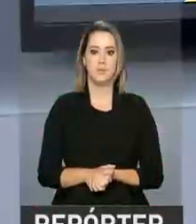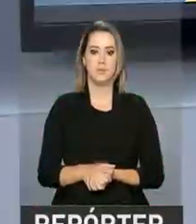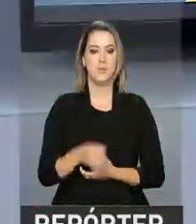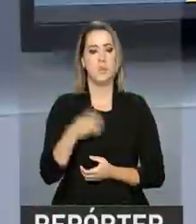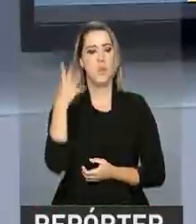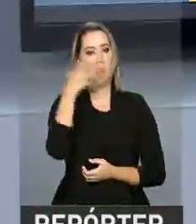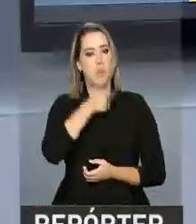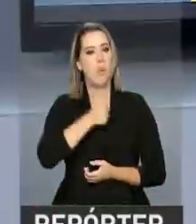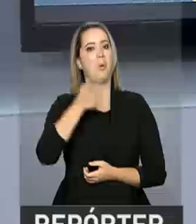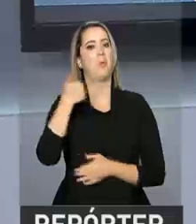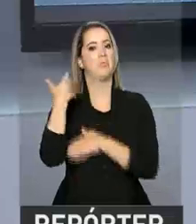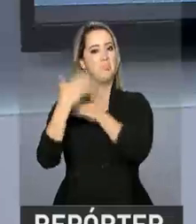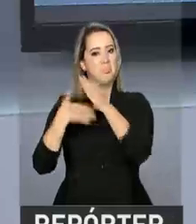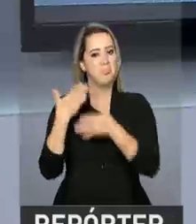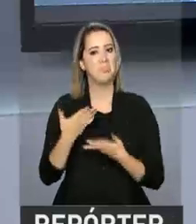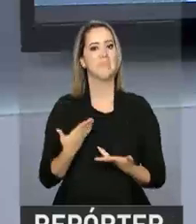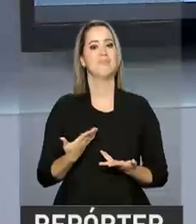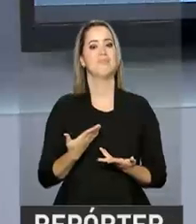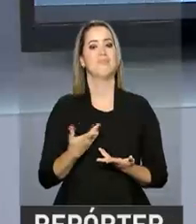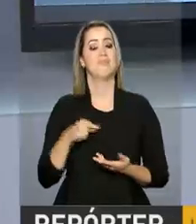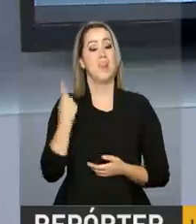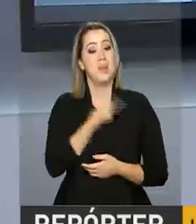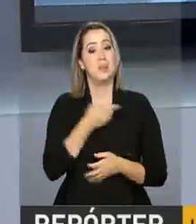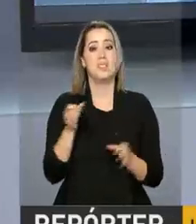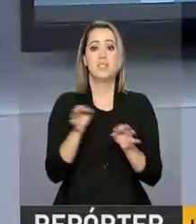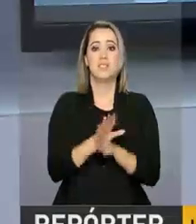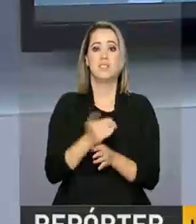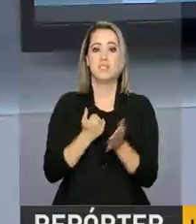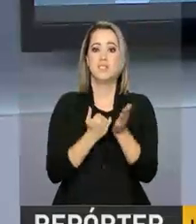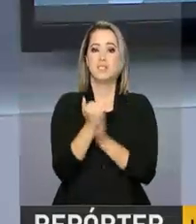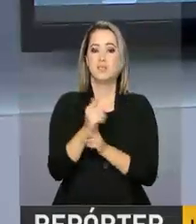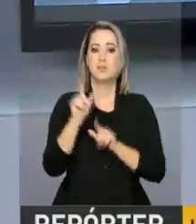Bonita tradição, não é? Bom, nós ficamos por aqui, mas